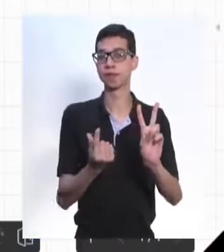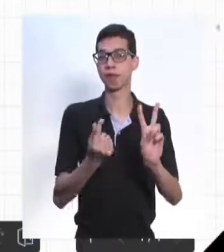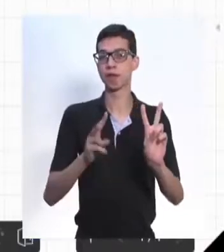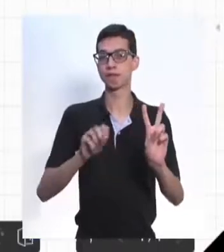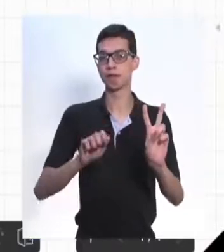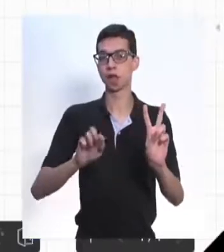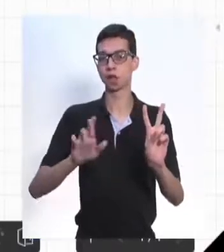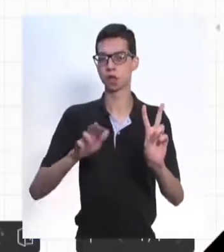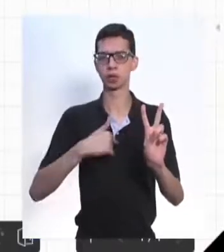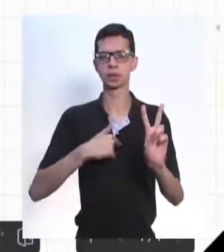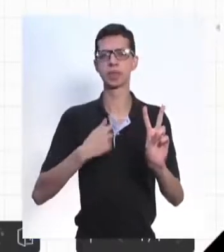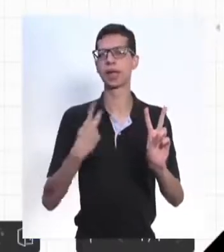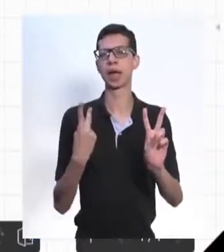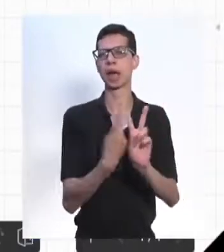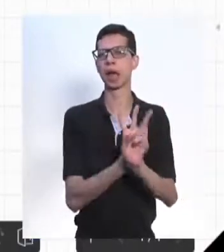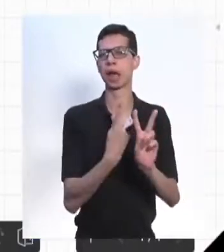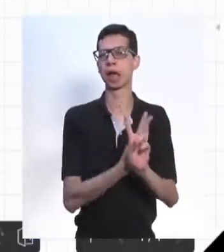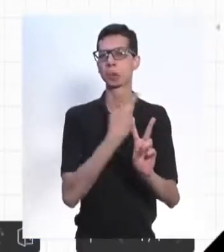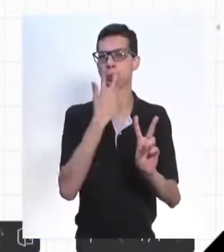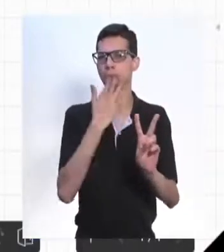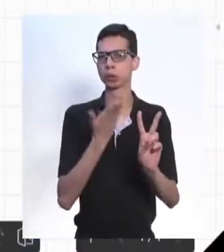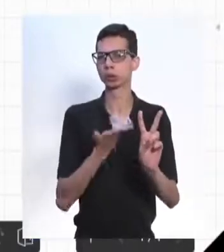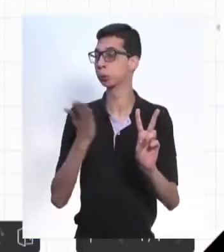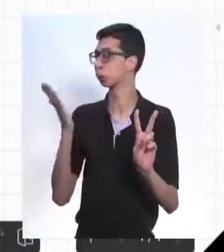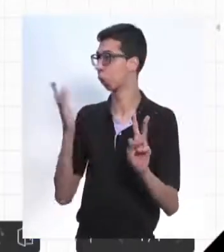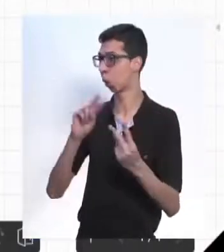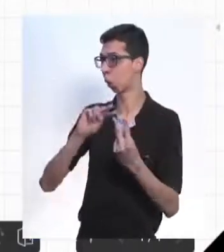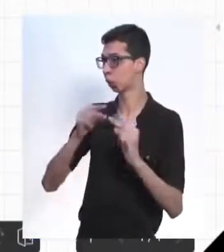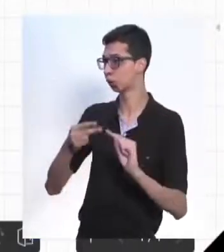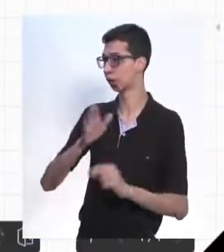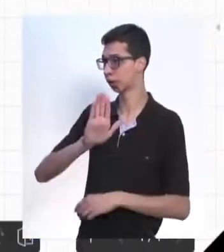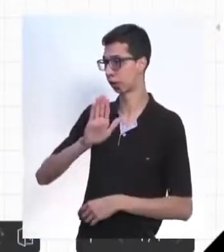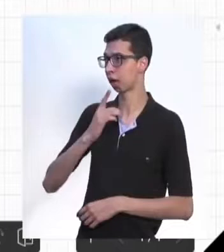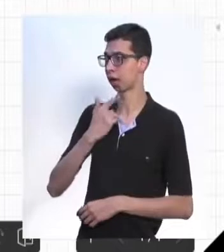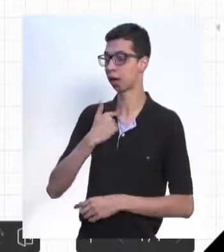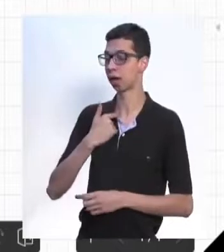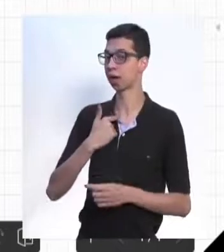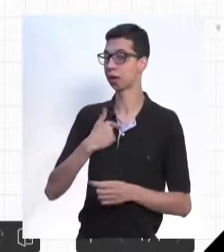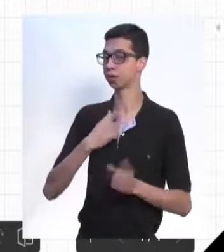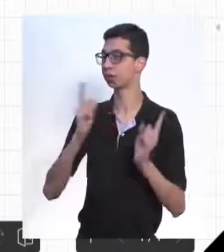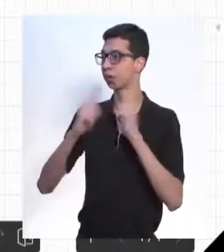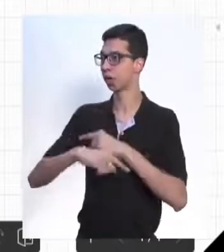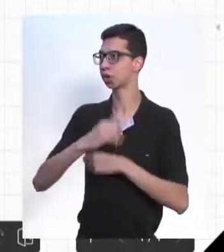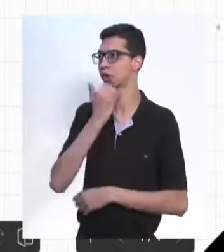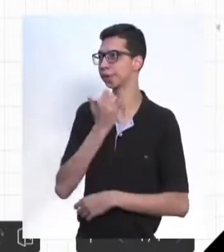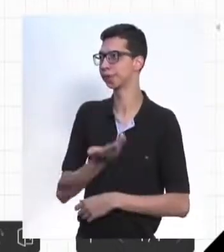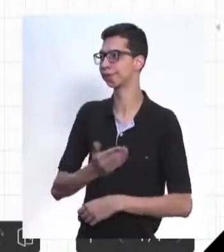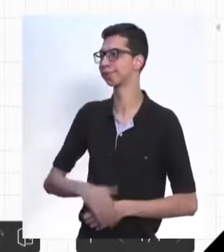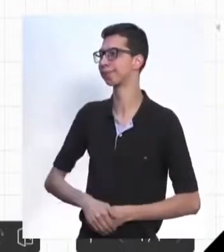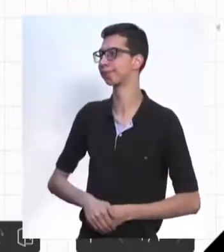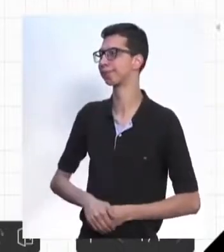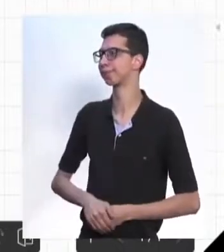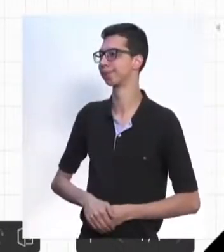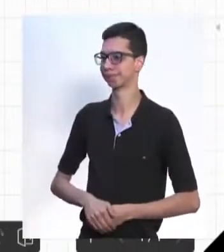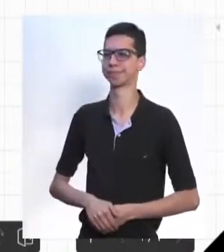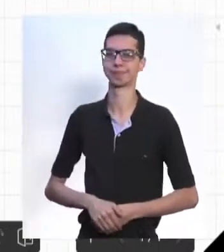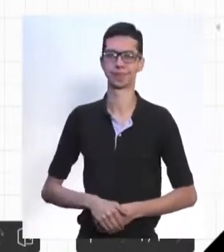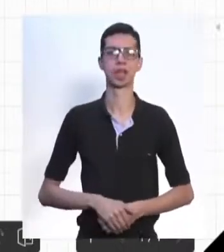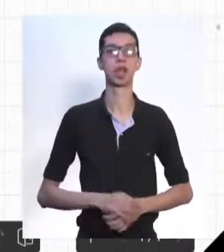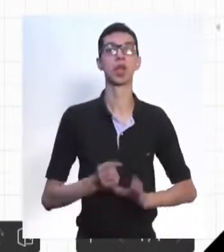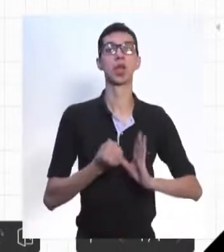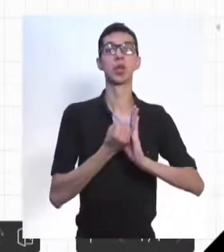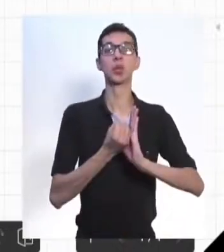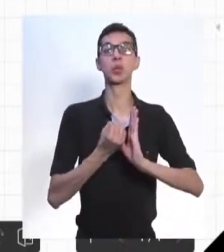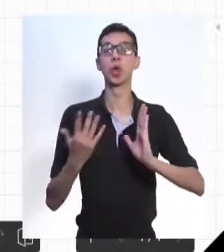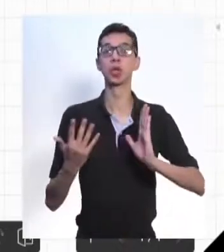escrevi errado, né? É o contrário. Faz parte. Desculpa aí. Errar faz parte. É a quantidade, né?